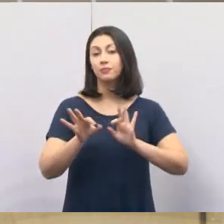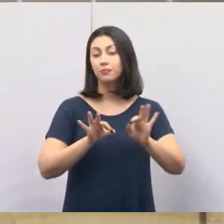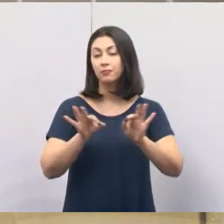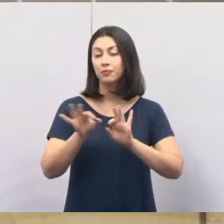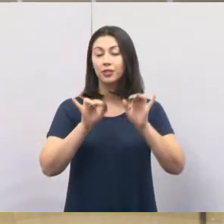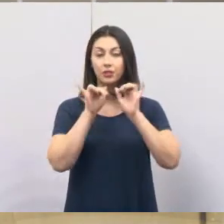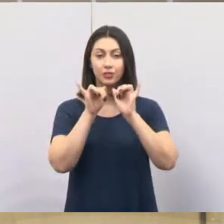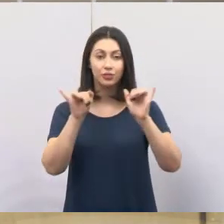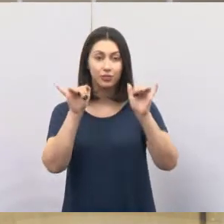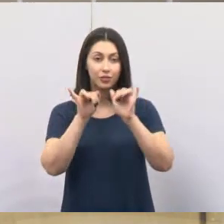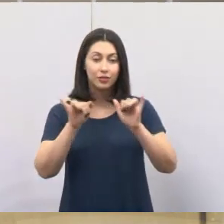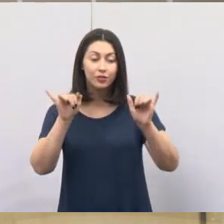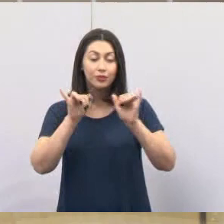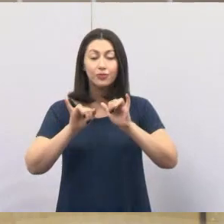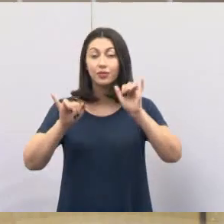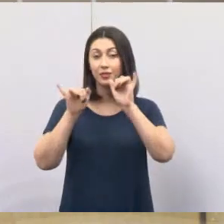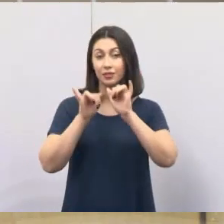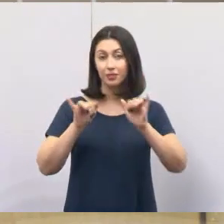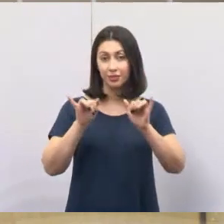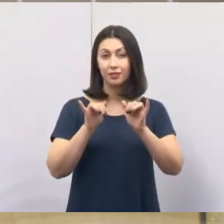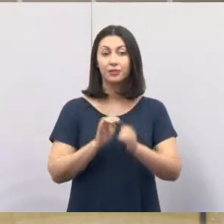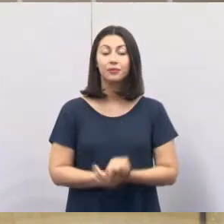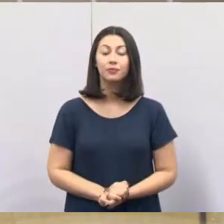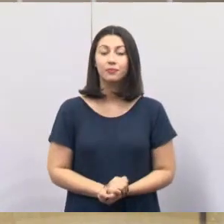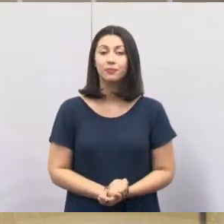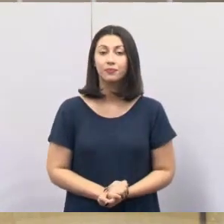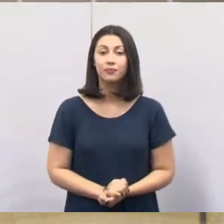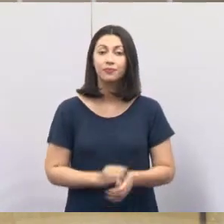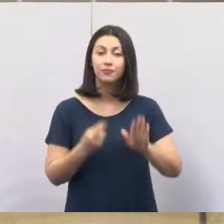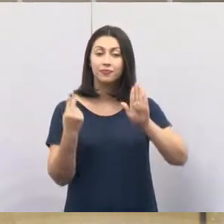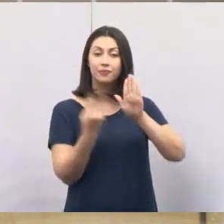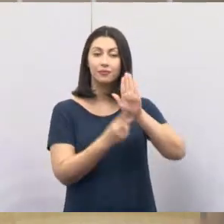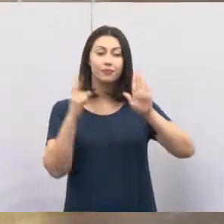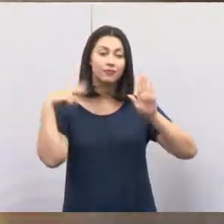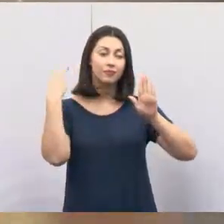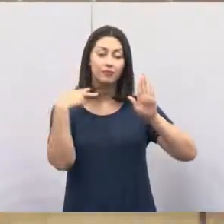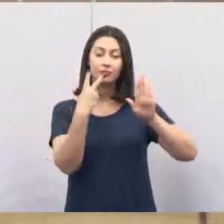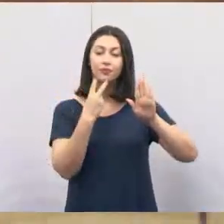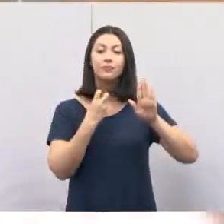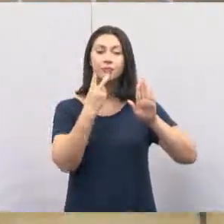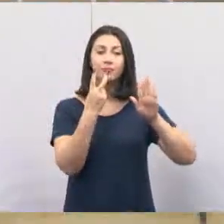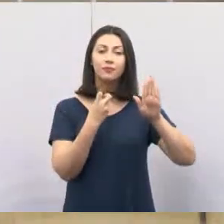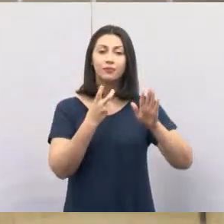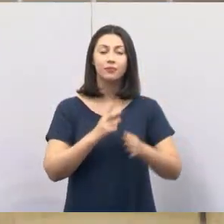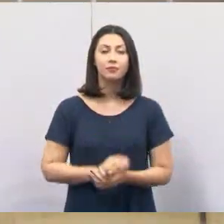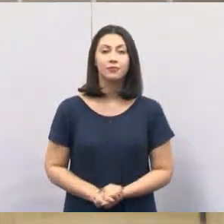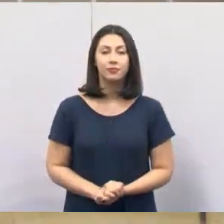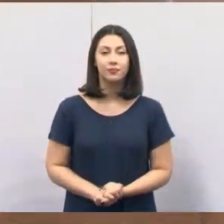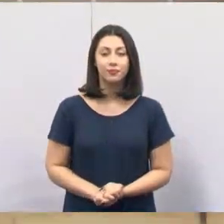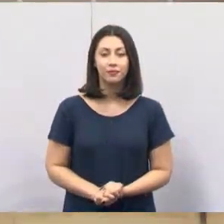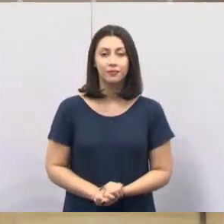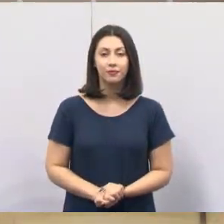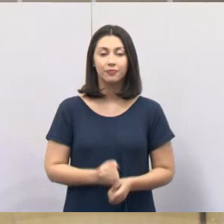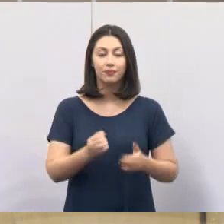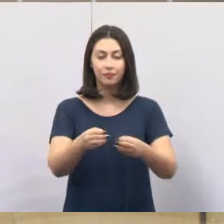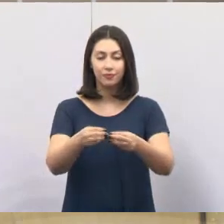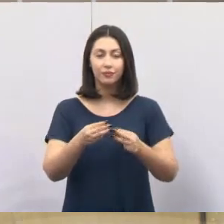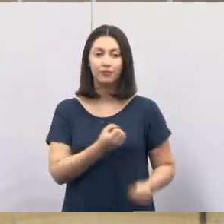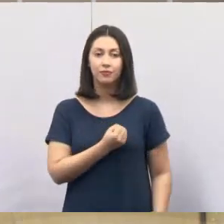adotada as providências habituais para a divulgação da presente manifestação. Autoria, vereador Valmir do Parque Meia Lua.